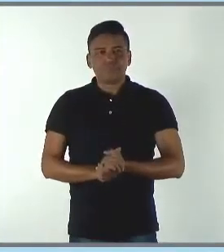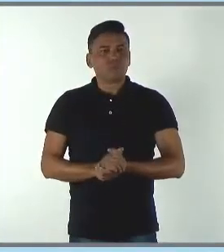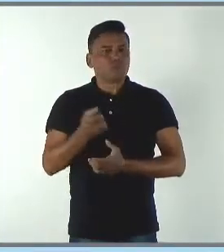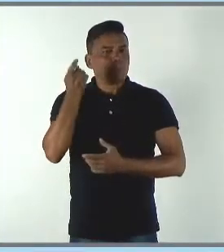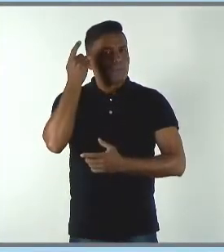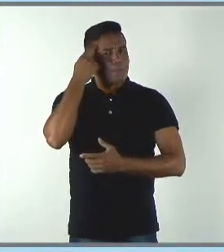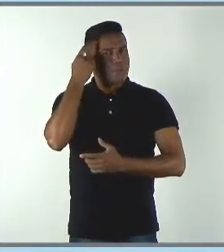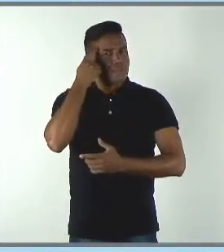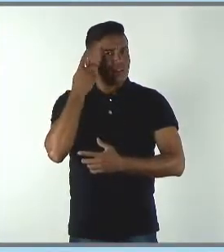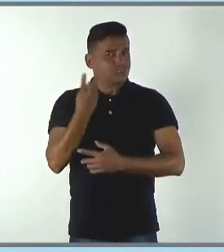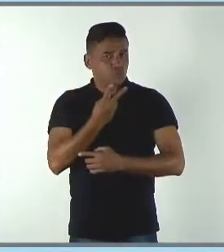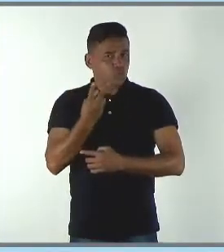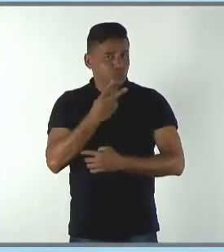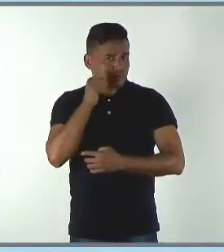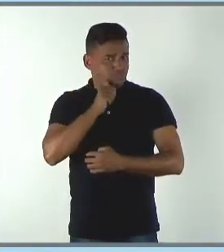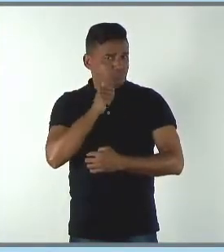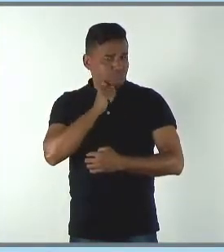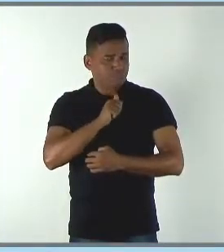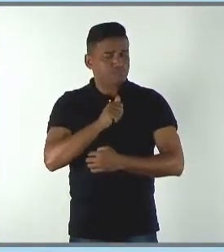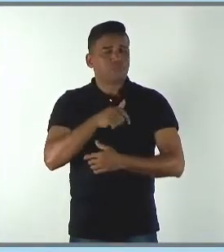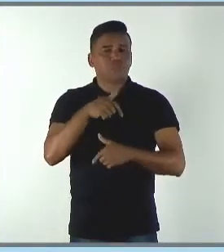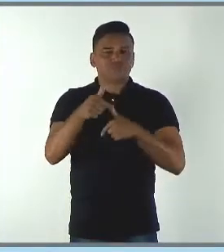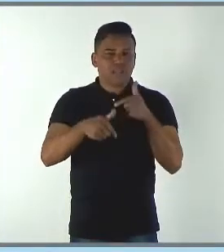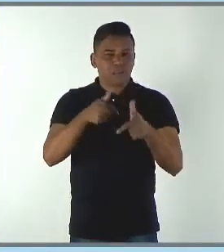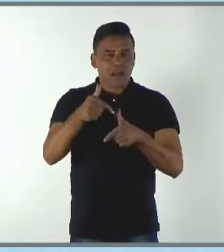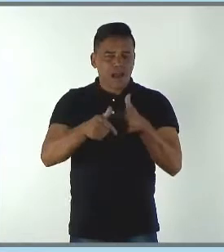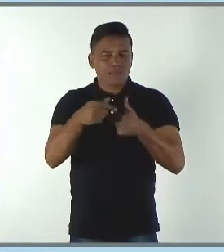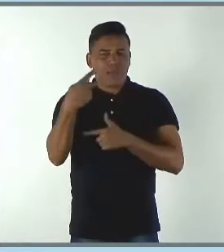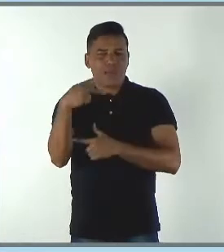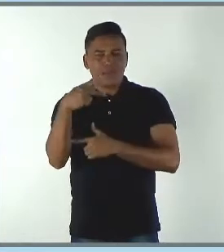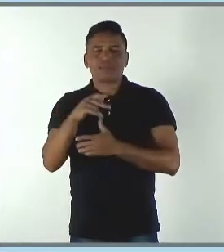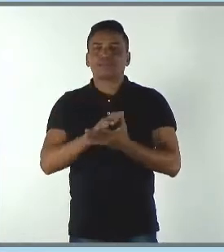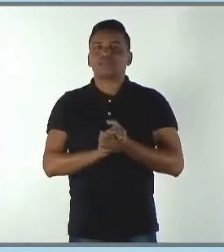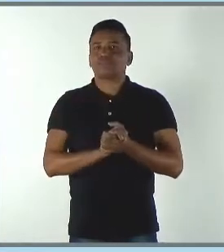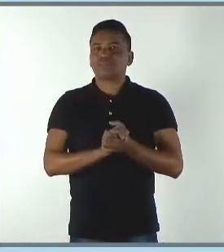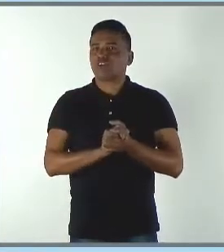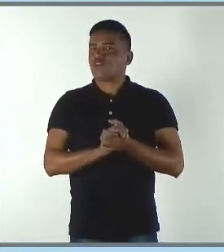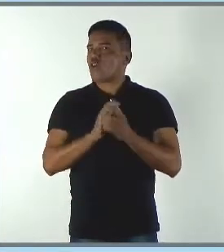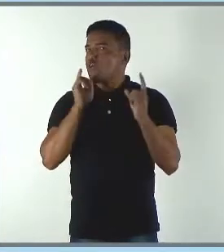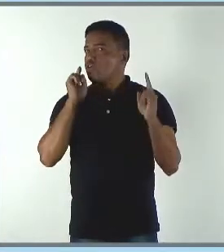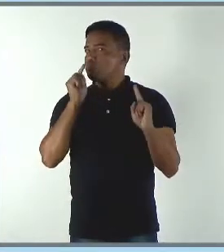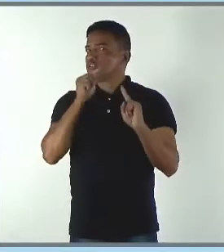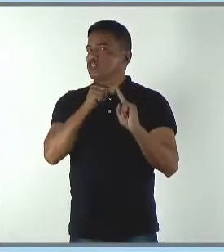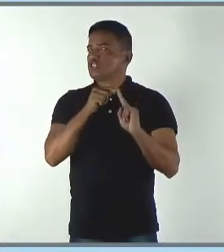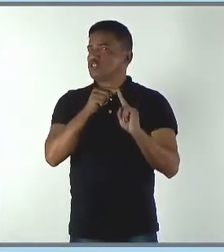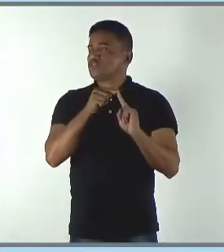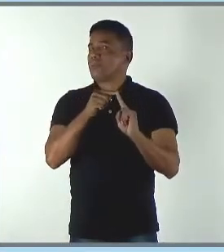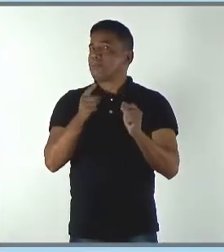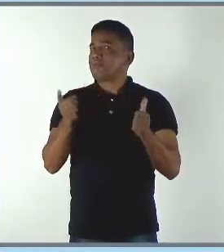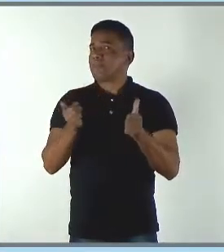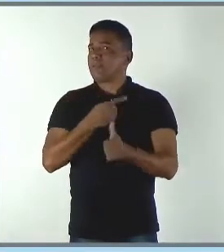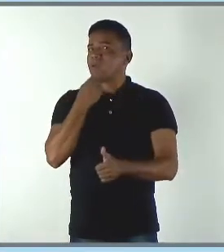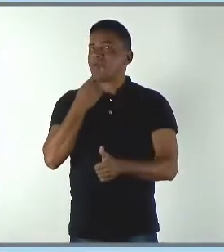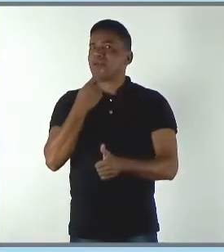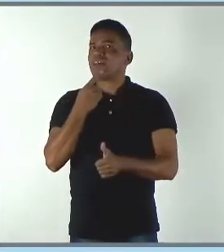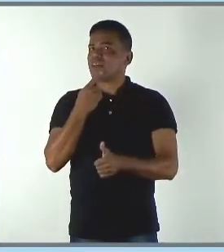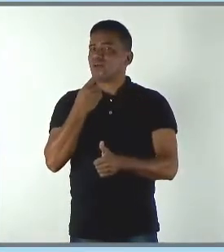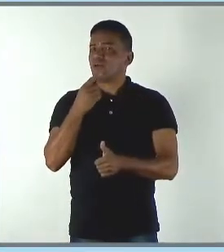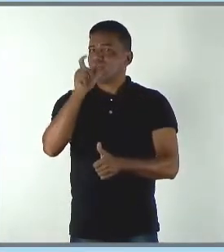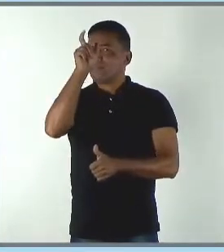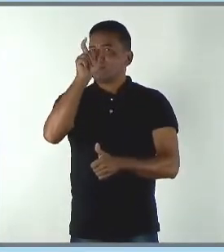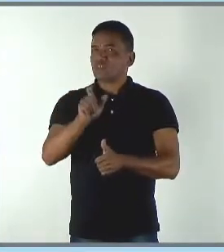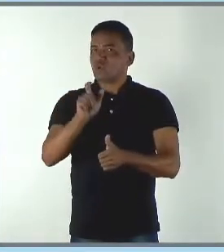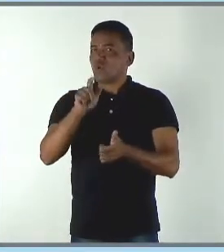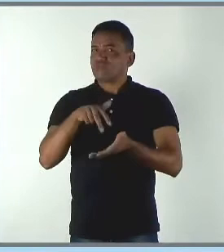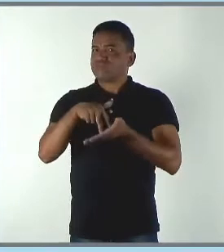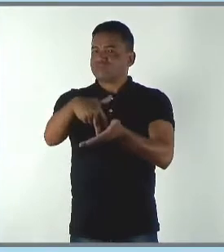trabalho das duas, eu vou ao foco de um primeiro agente editorial negro no Brasil, que